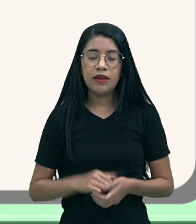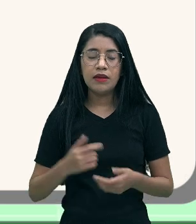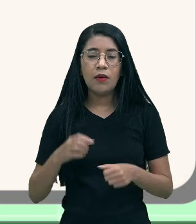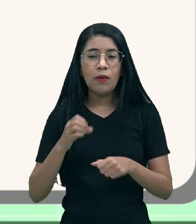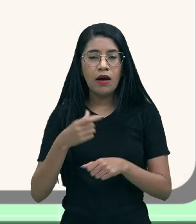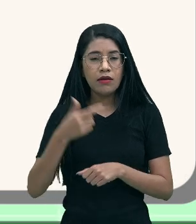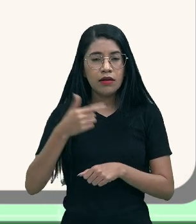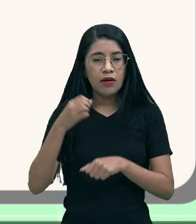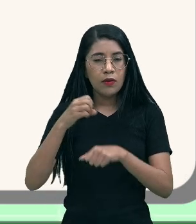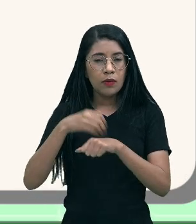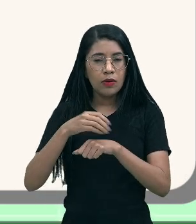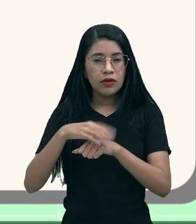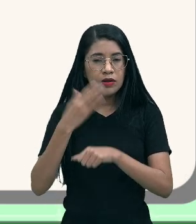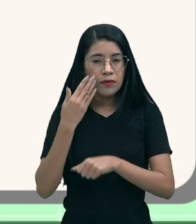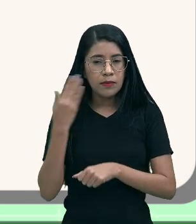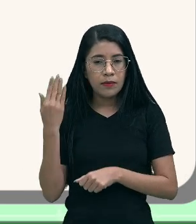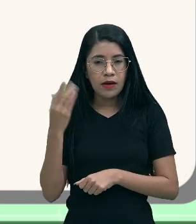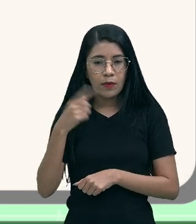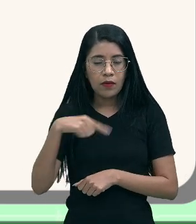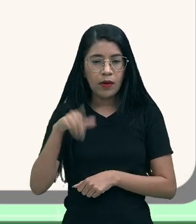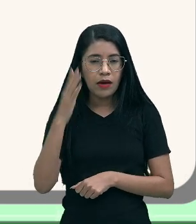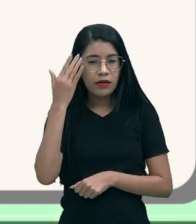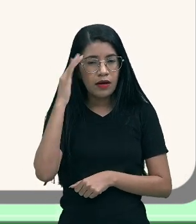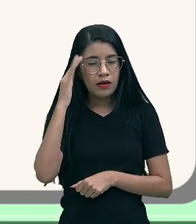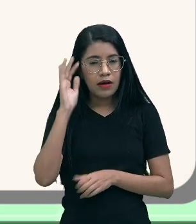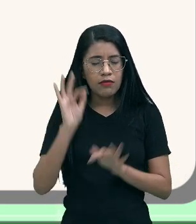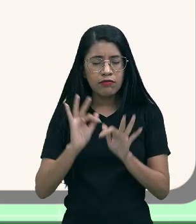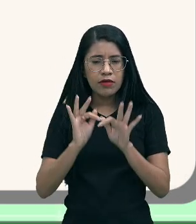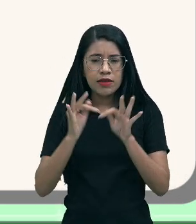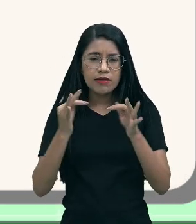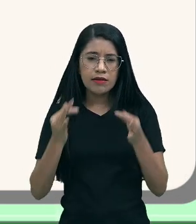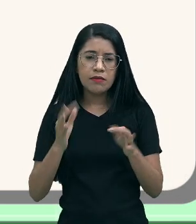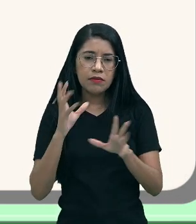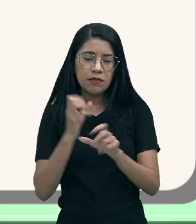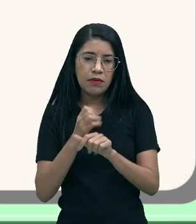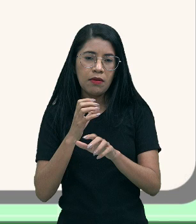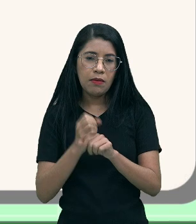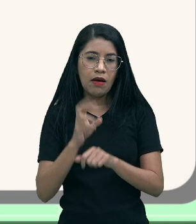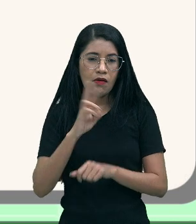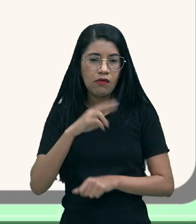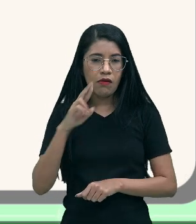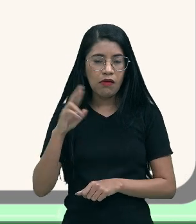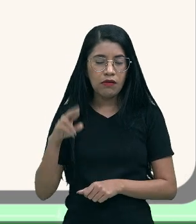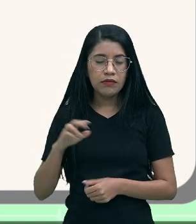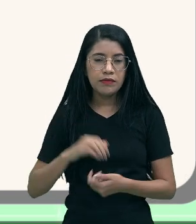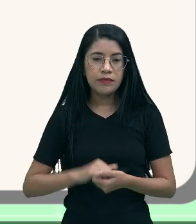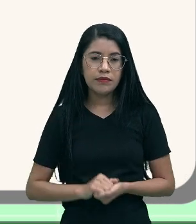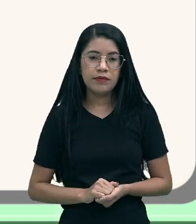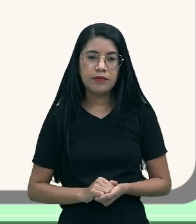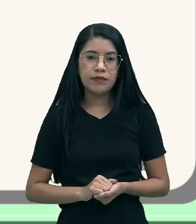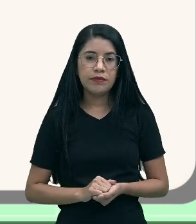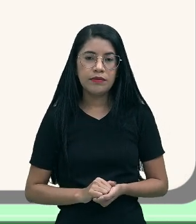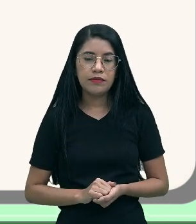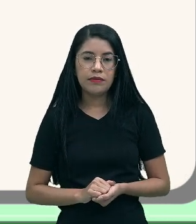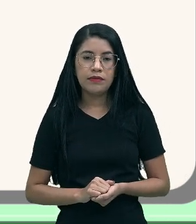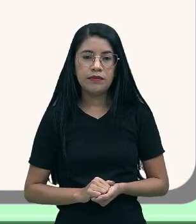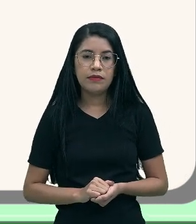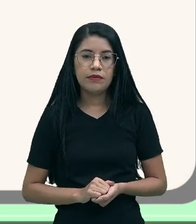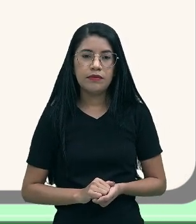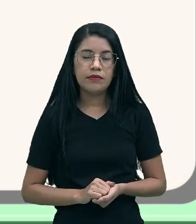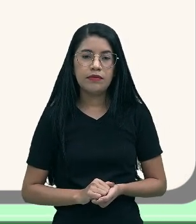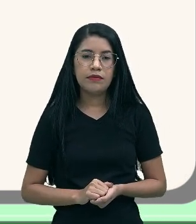dica, ela está aí para que você saiba o quanto é simples calcular, então, a resistência equivalente de um circuito em série